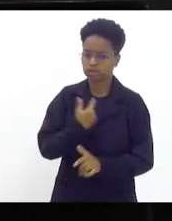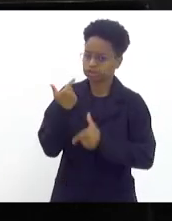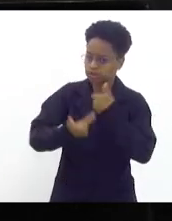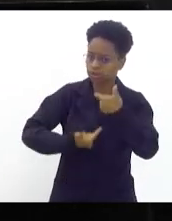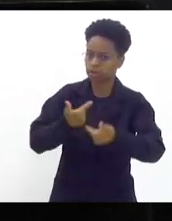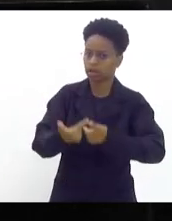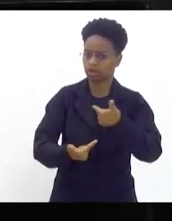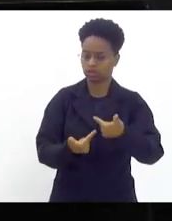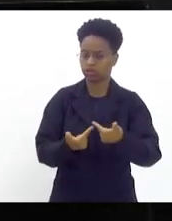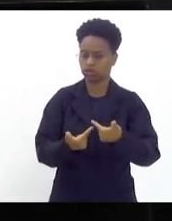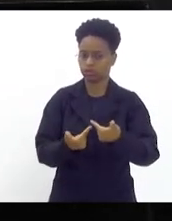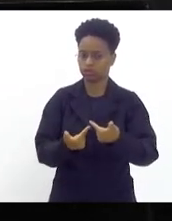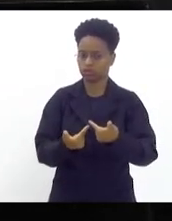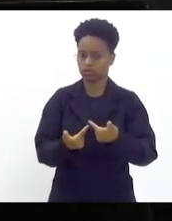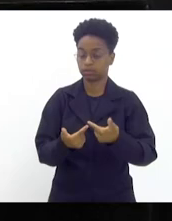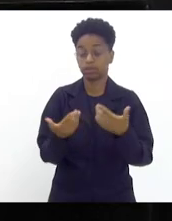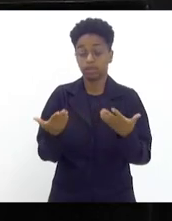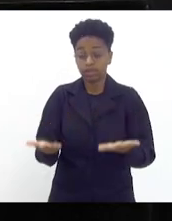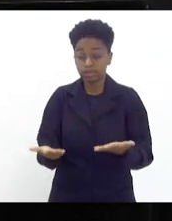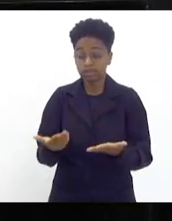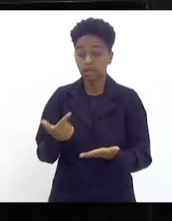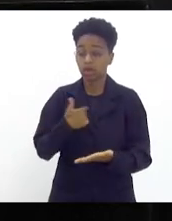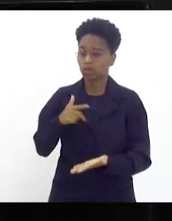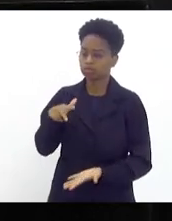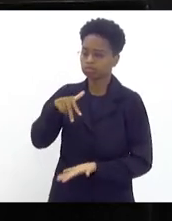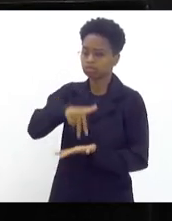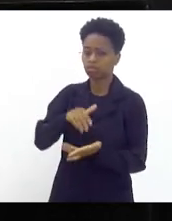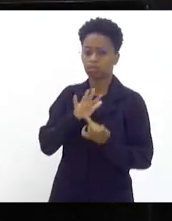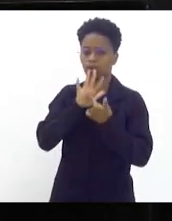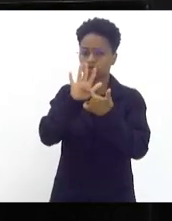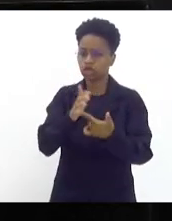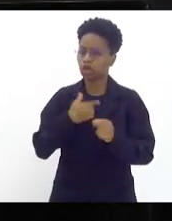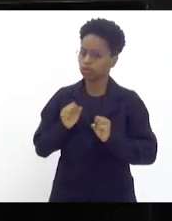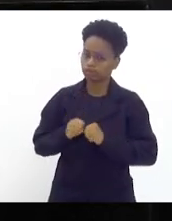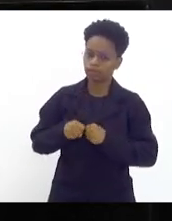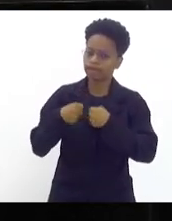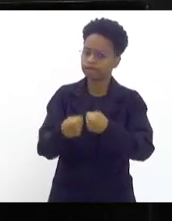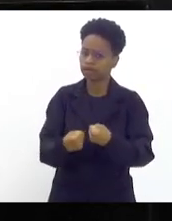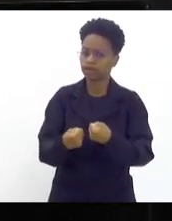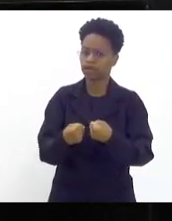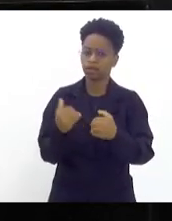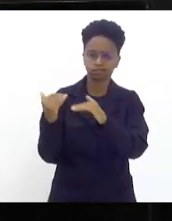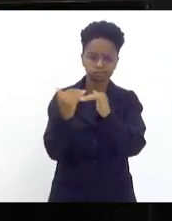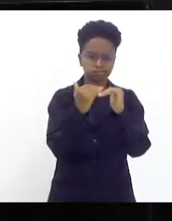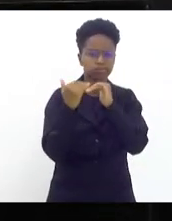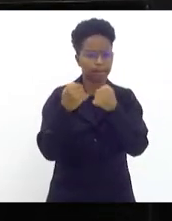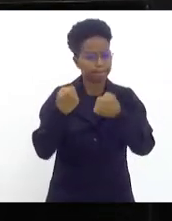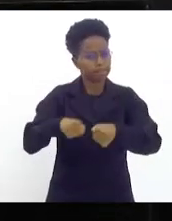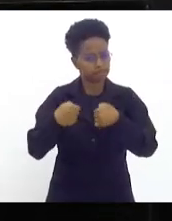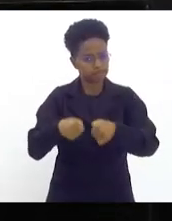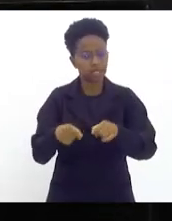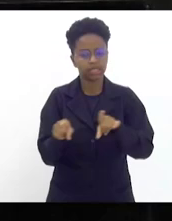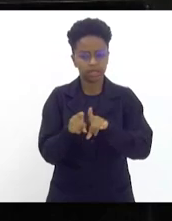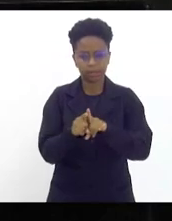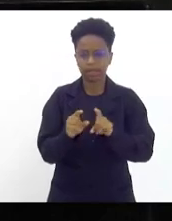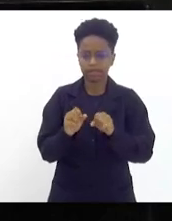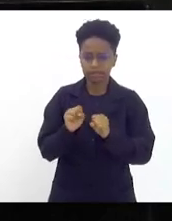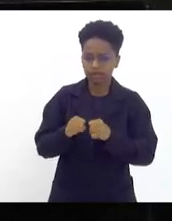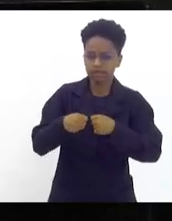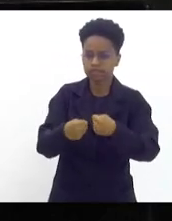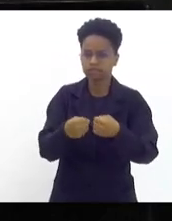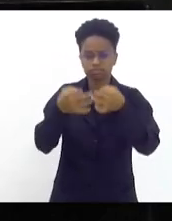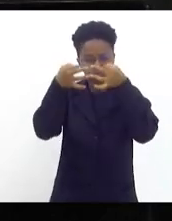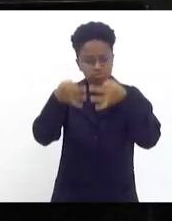e trabalhadoras então quero me colocar aqui na defesa do princípio da isonomia na defesa do princípio da